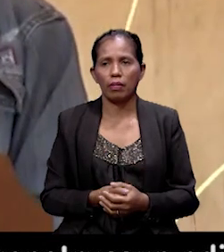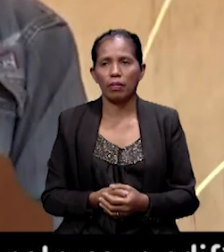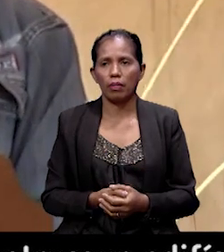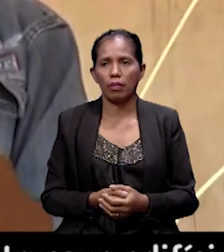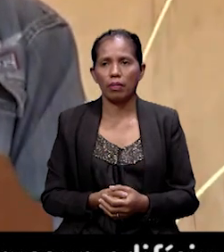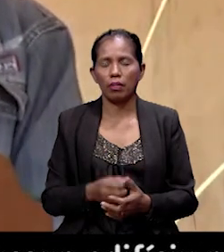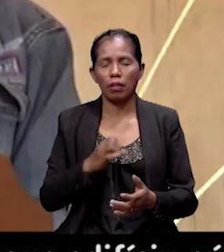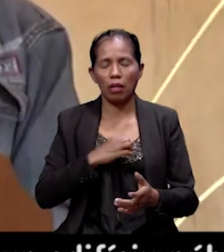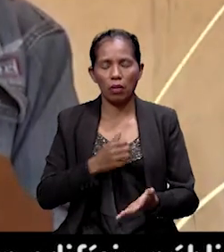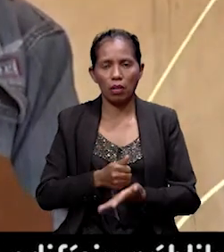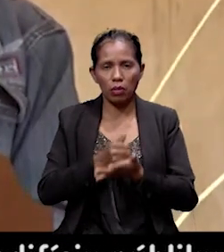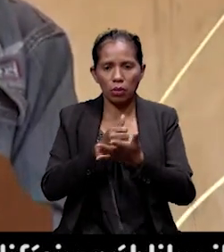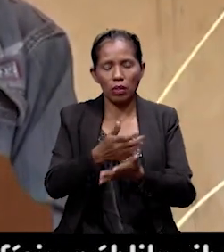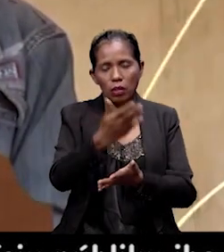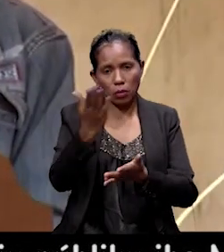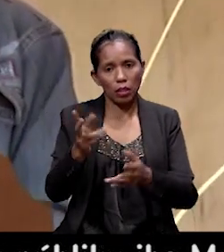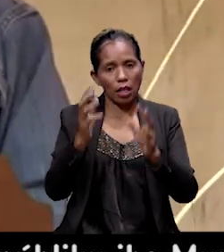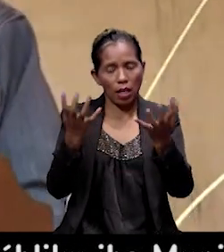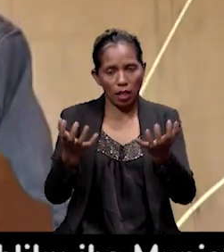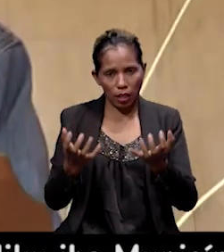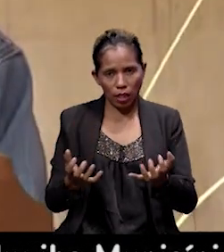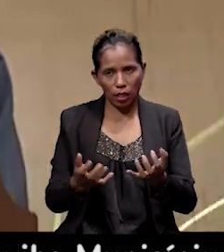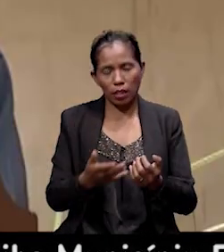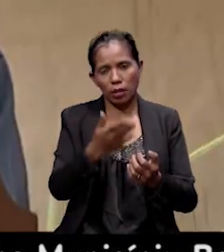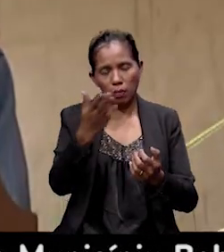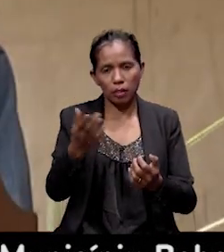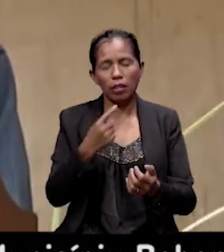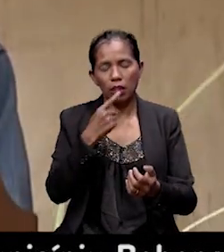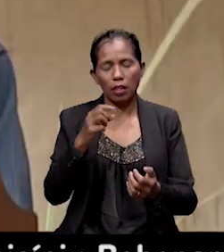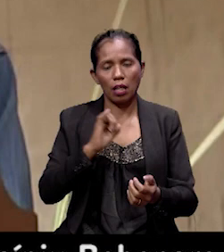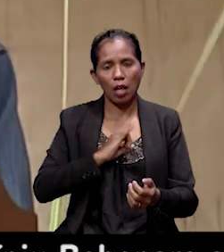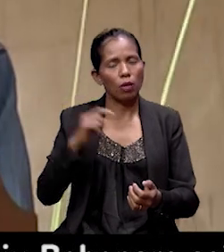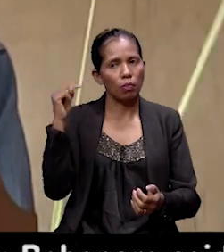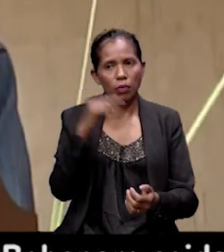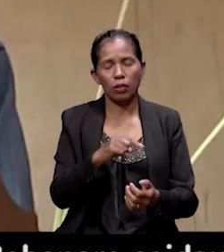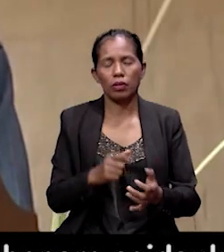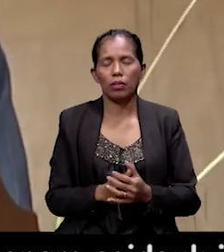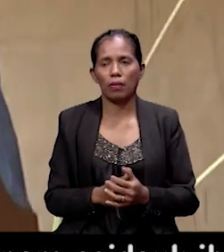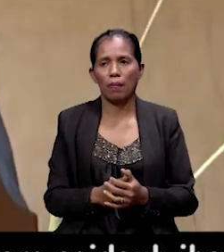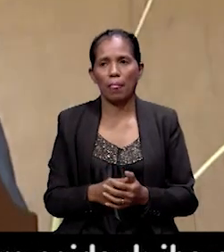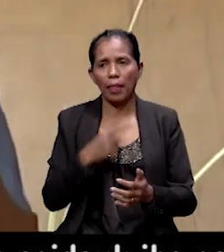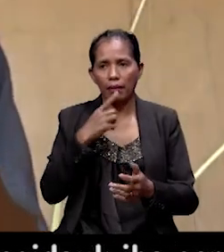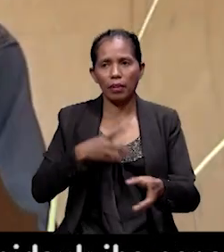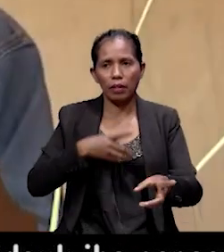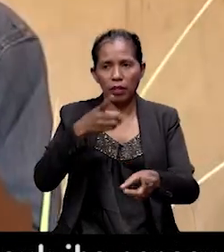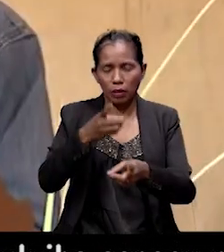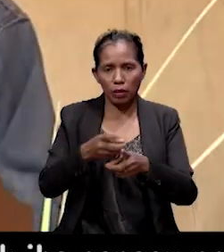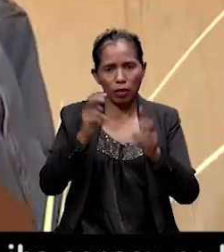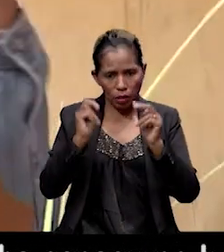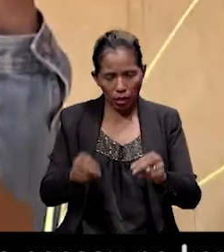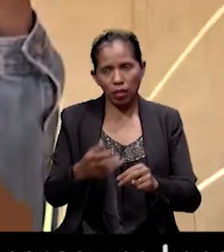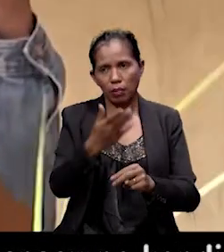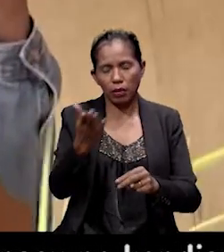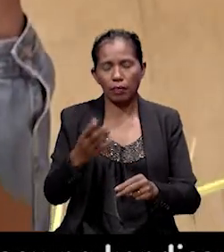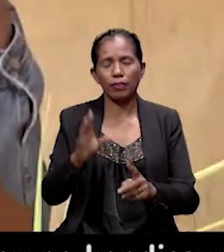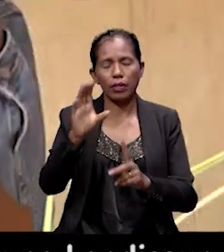how defend ita bot sini interese. Liu ita bot sini nia hao poso. Tam ser. Se mak defend ita bot sini dire, tem ki ita bot sini. Se o